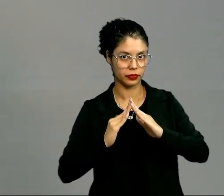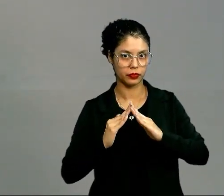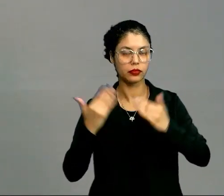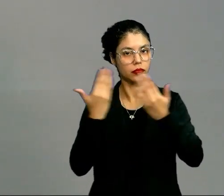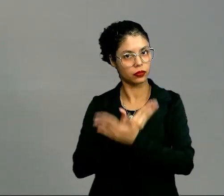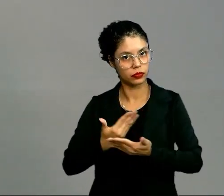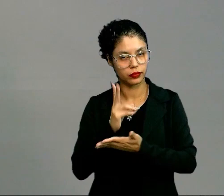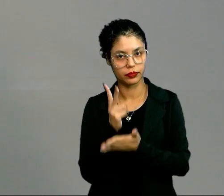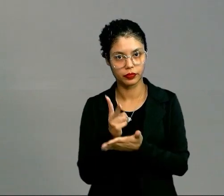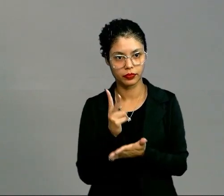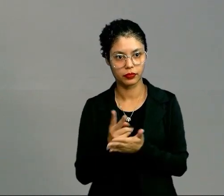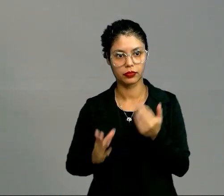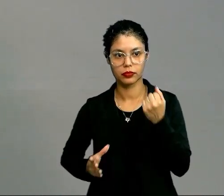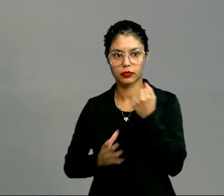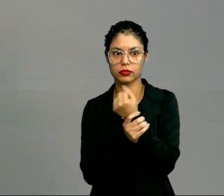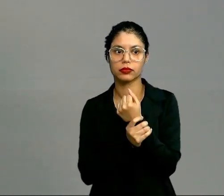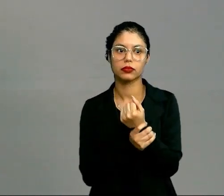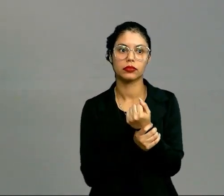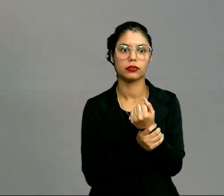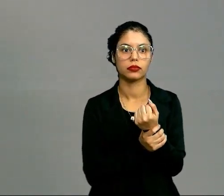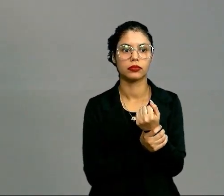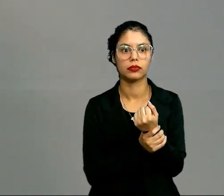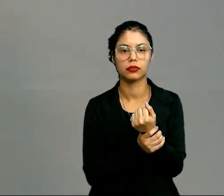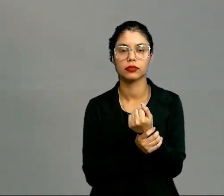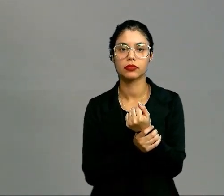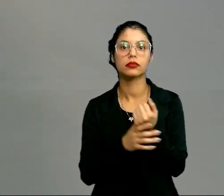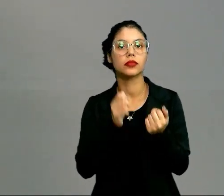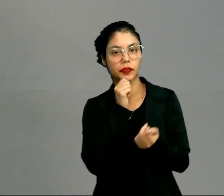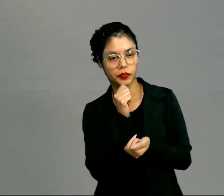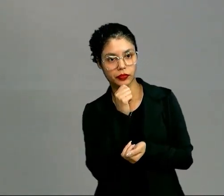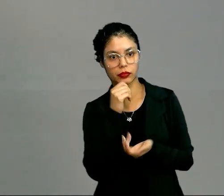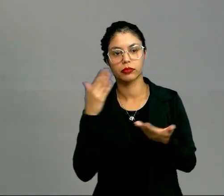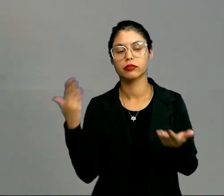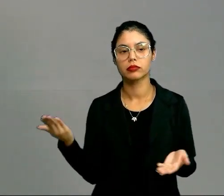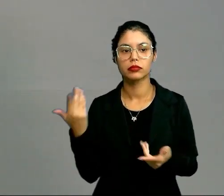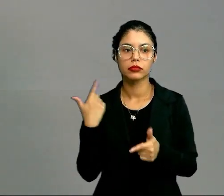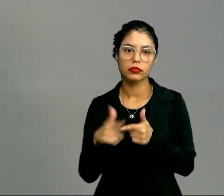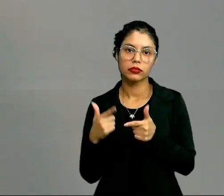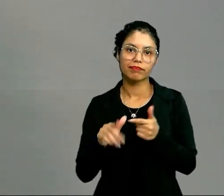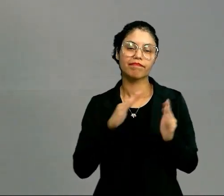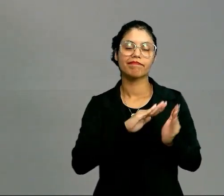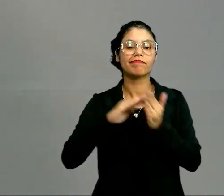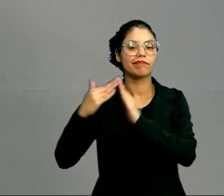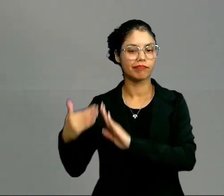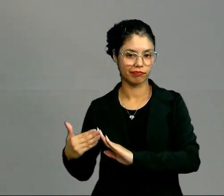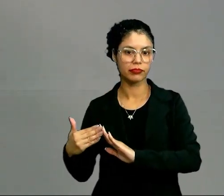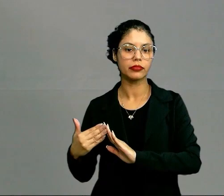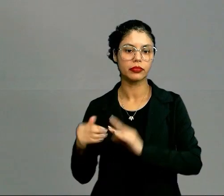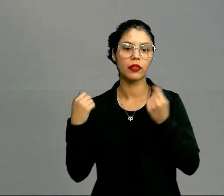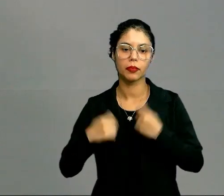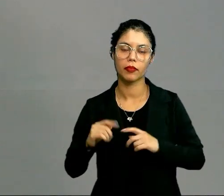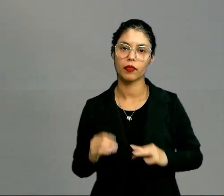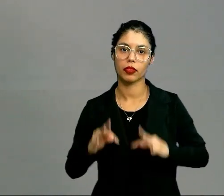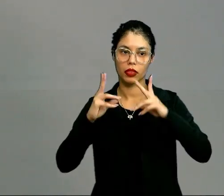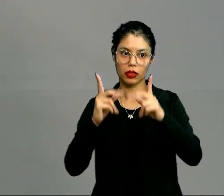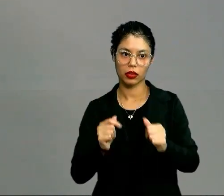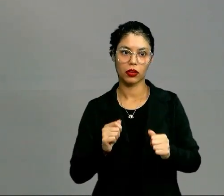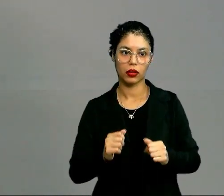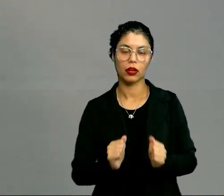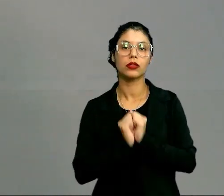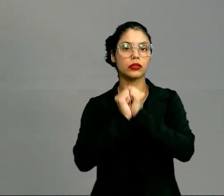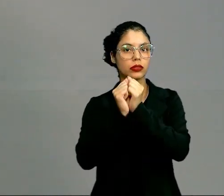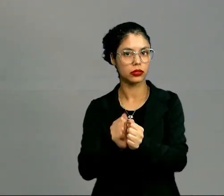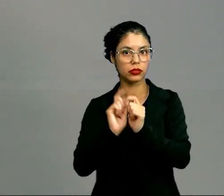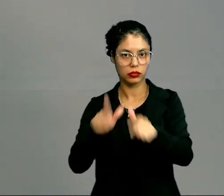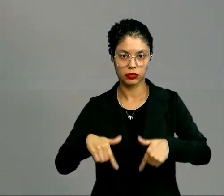as medidas necessárias de segurança, também vou me comprometer por causa da situação do meu vizinho. Então, é necessário que todos estejamos